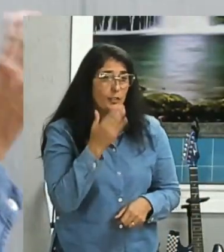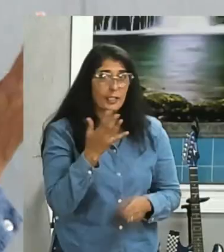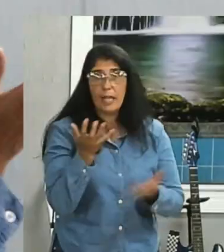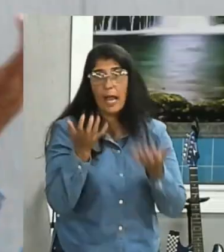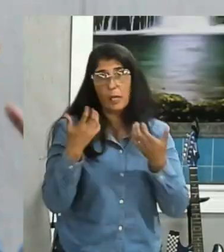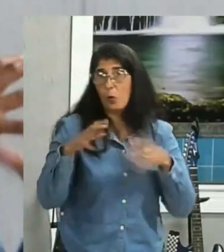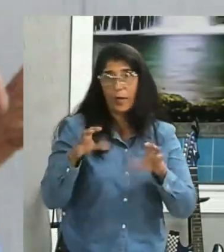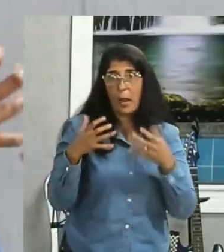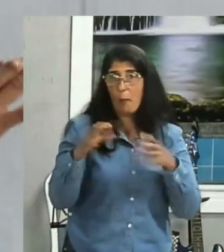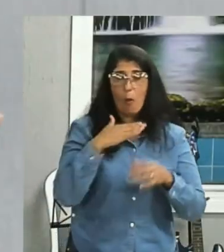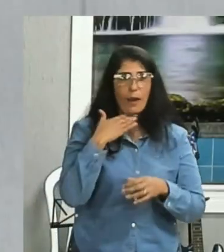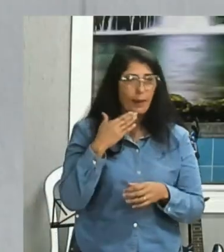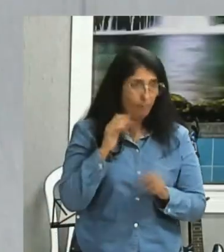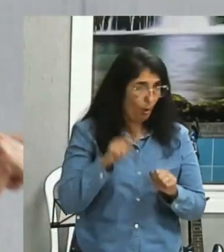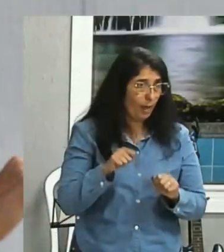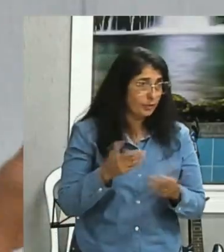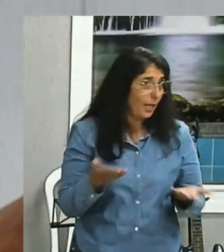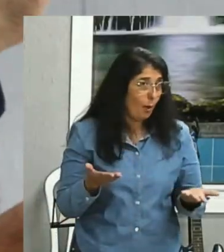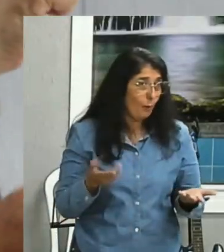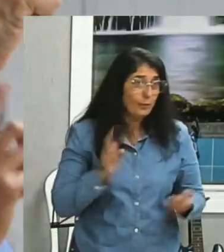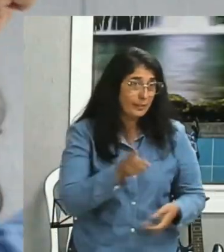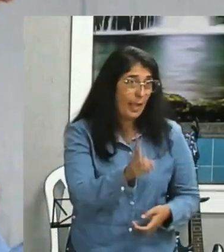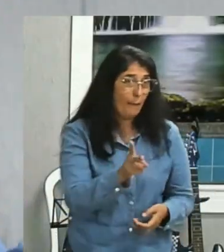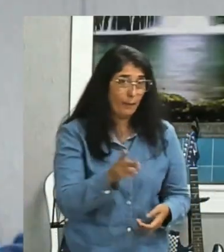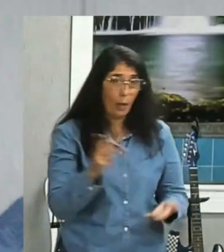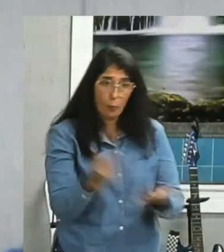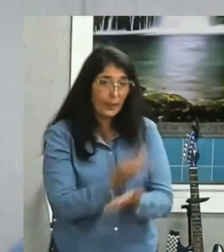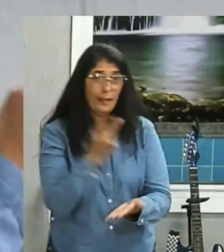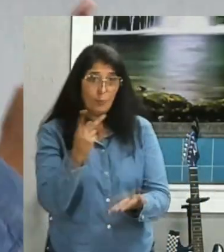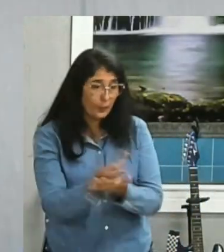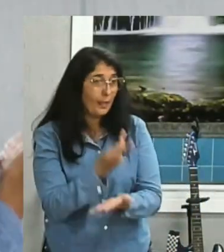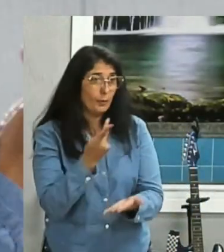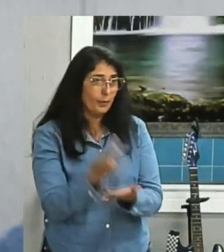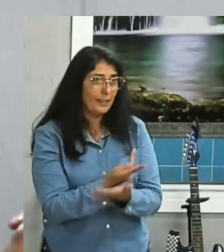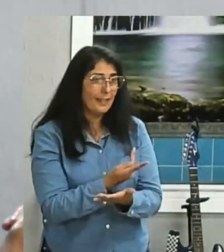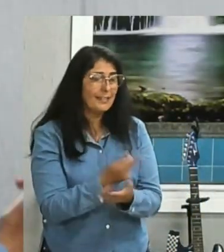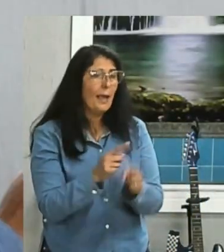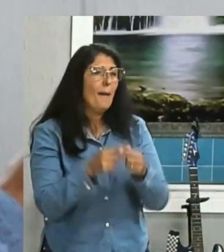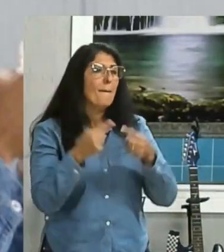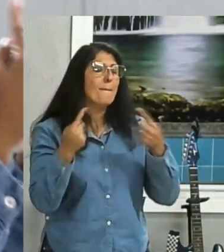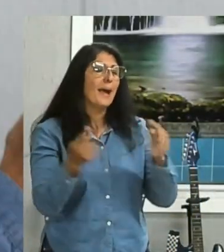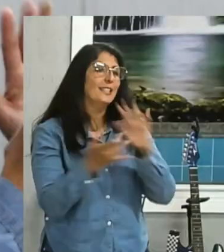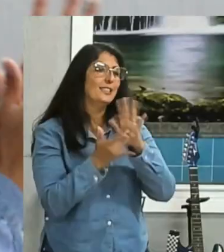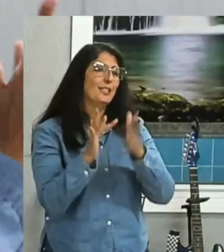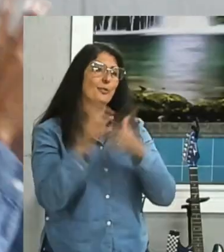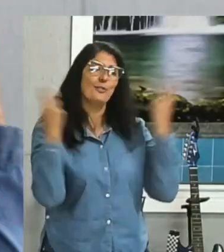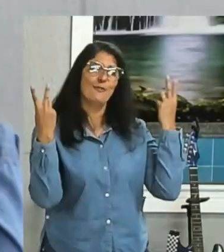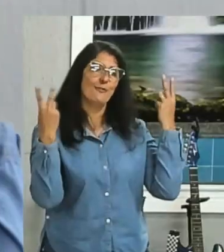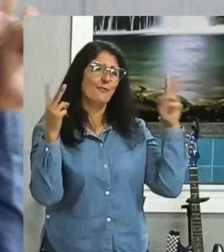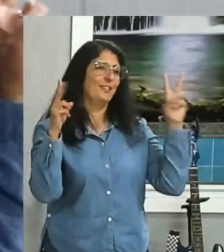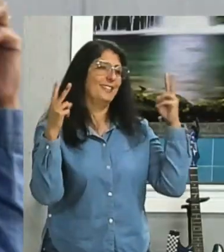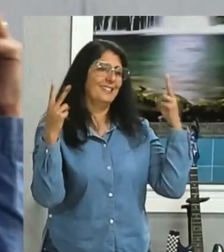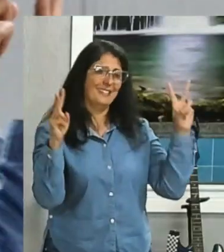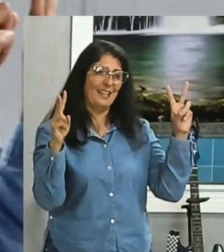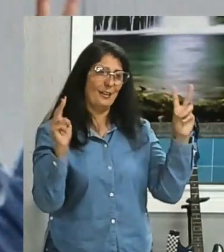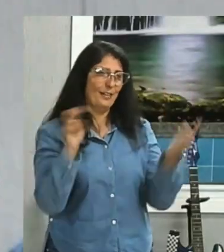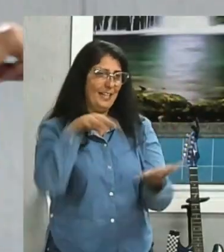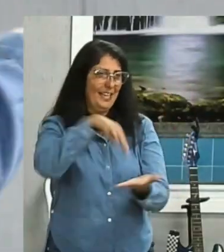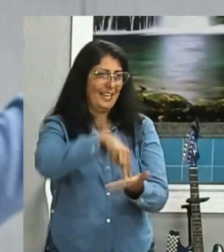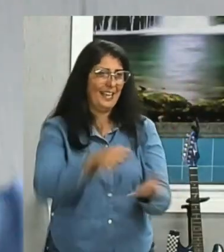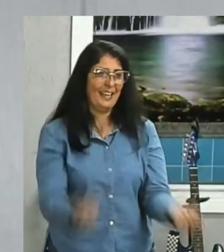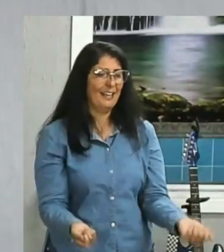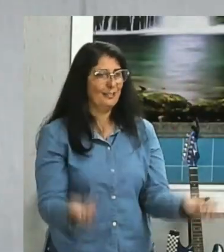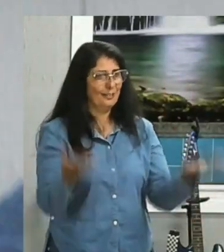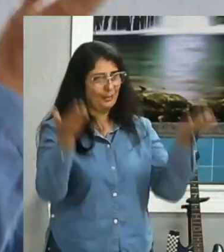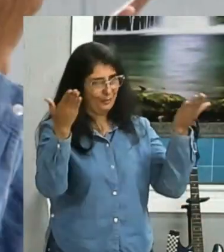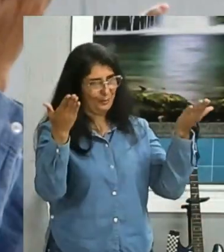venceu. O poder do imperador, naquela época era Domiciano, não se